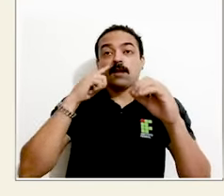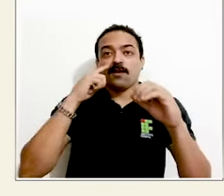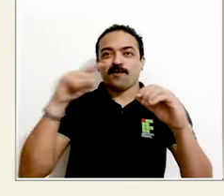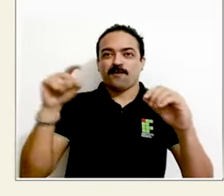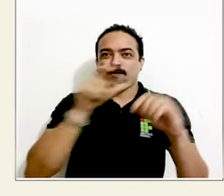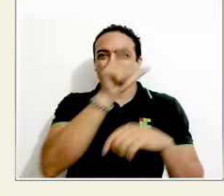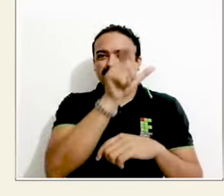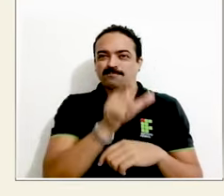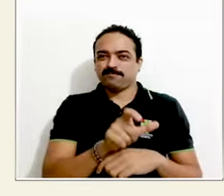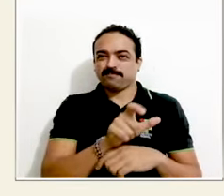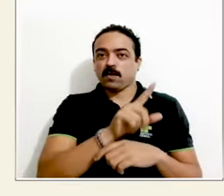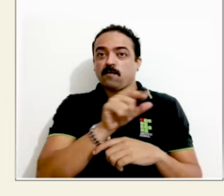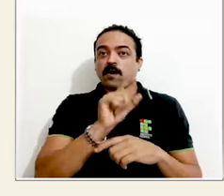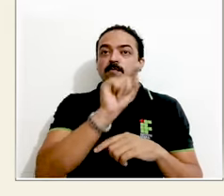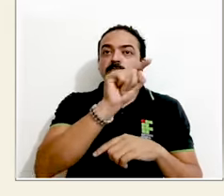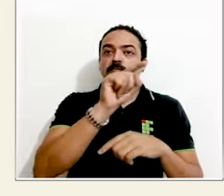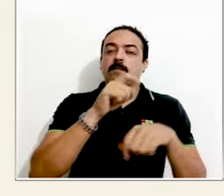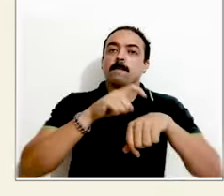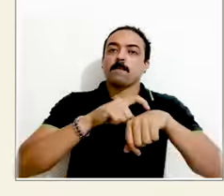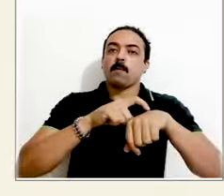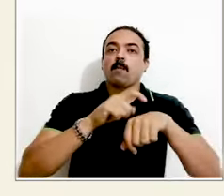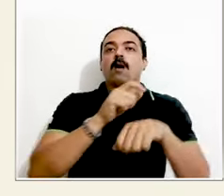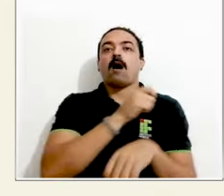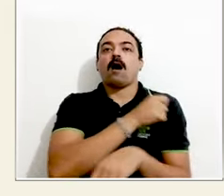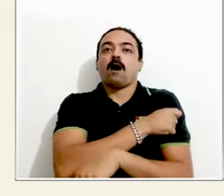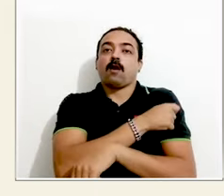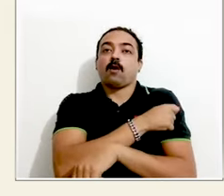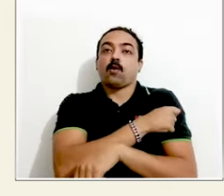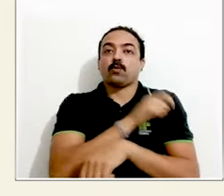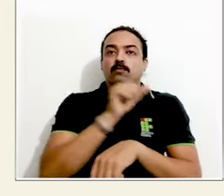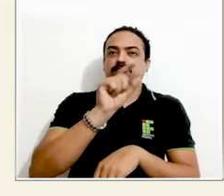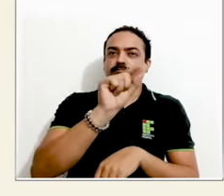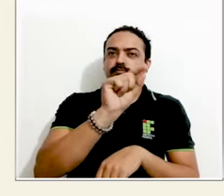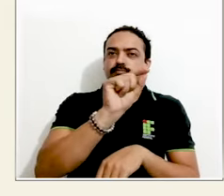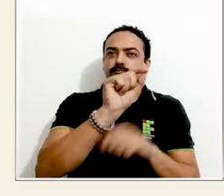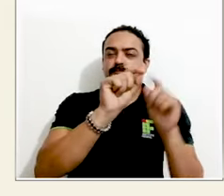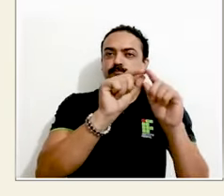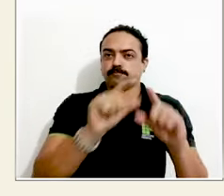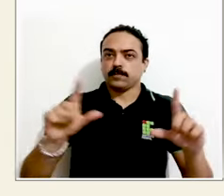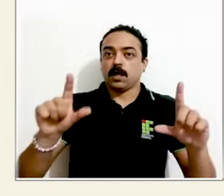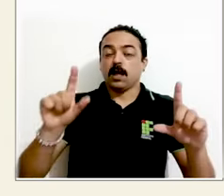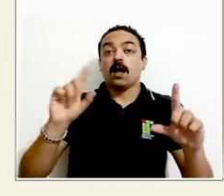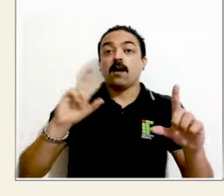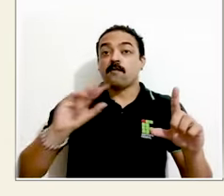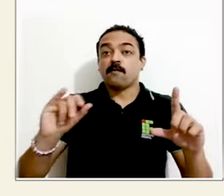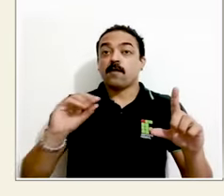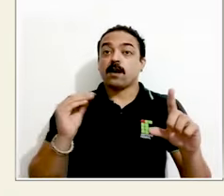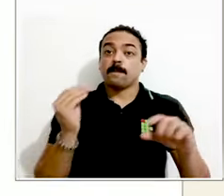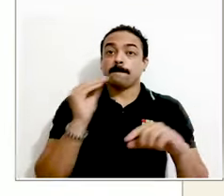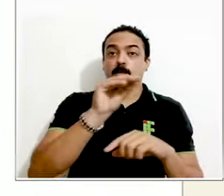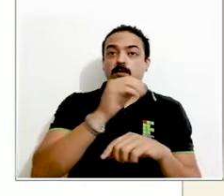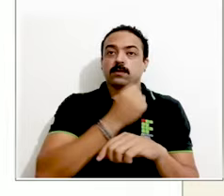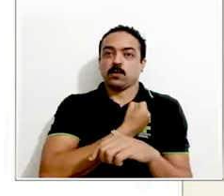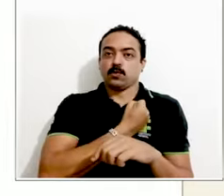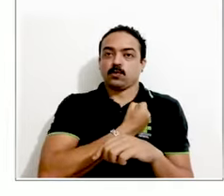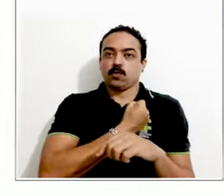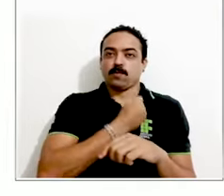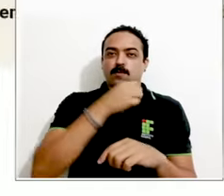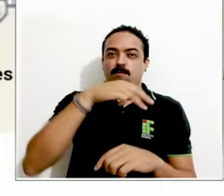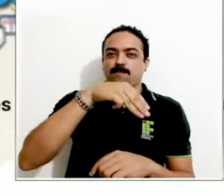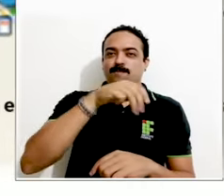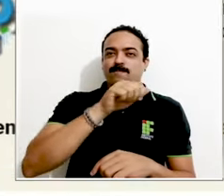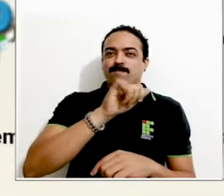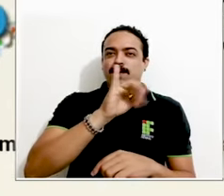para esta plataforma que é o que acadêmico aqui na lateral você vai clicar no módulo aluno nesta